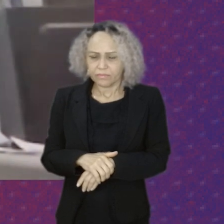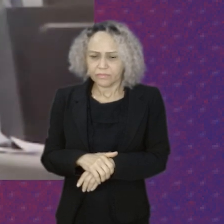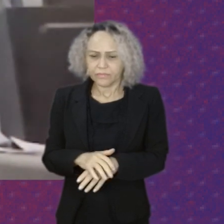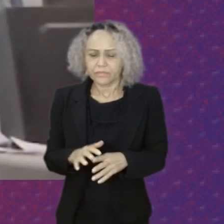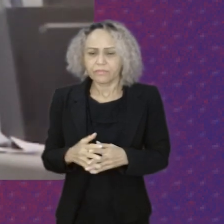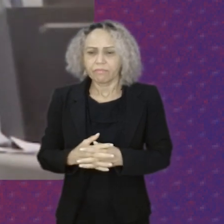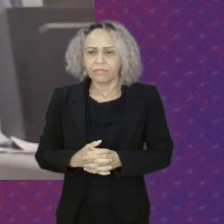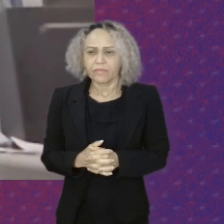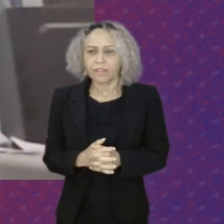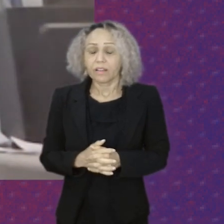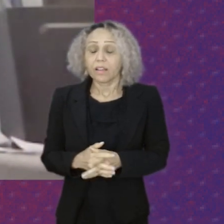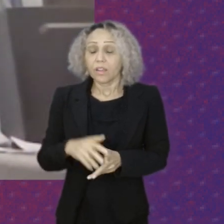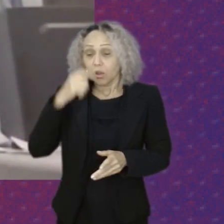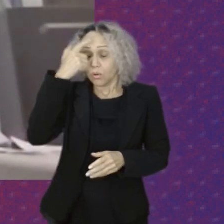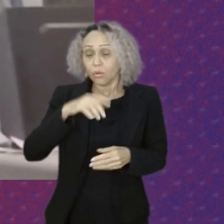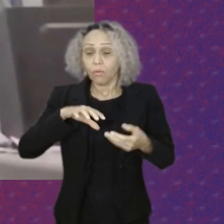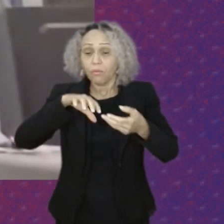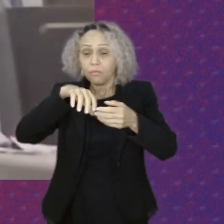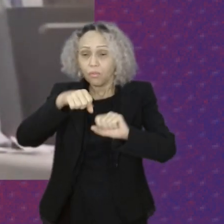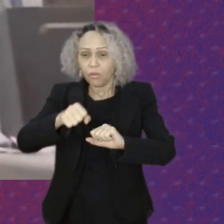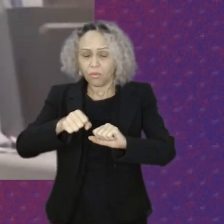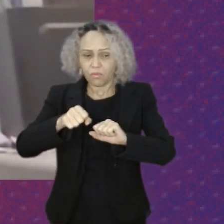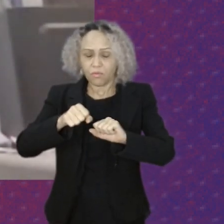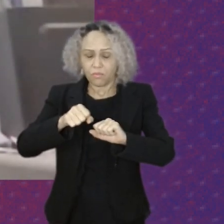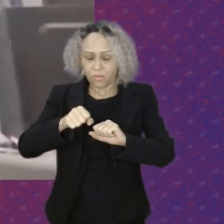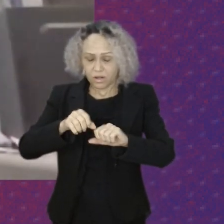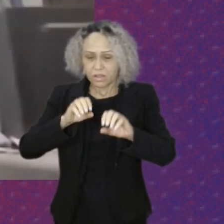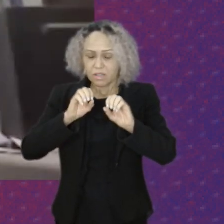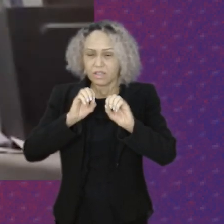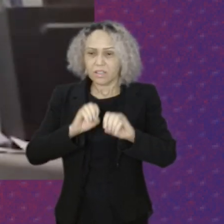Gerais. Sou formada em licenciatura em Educação